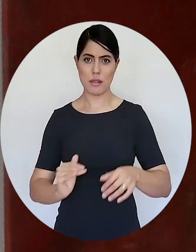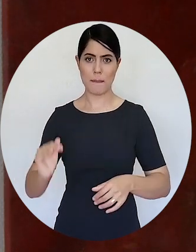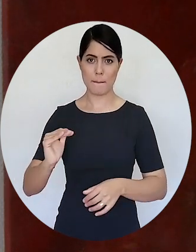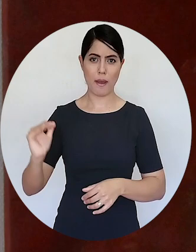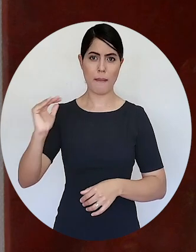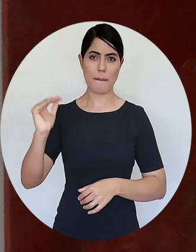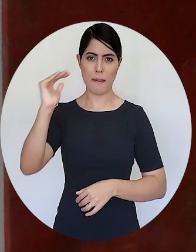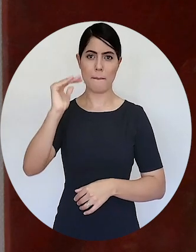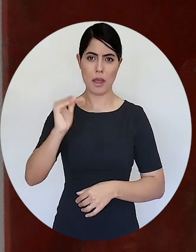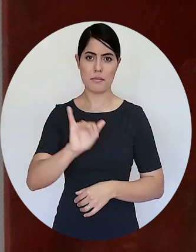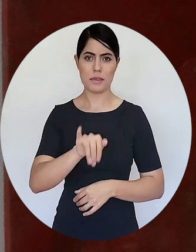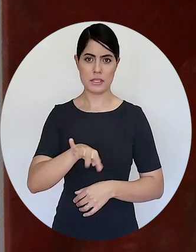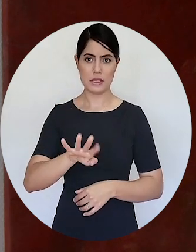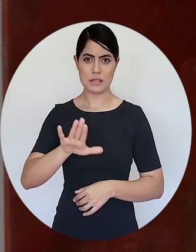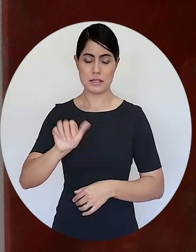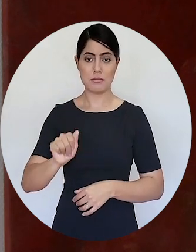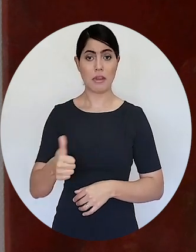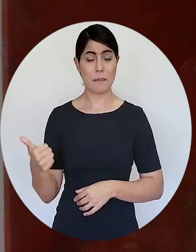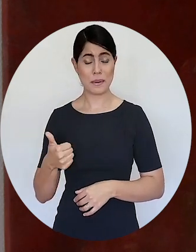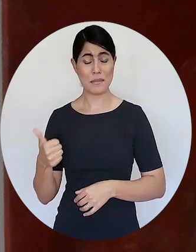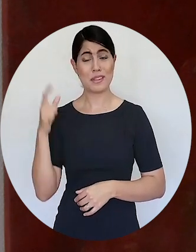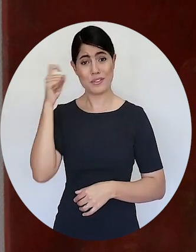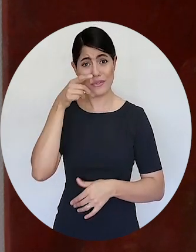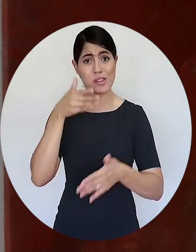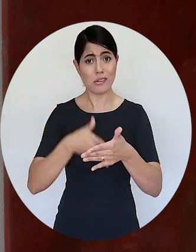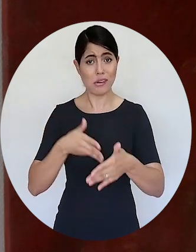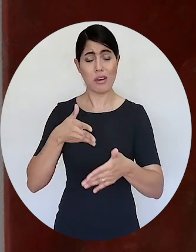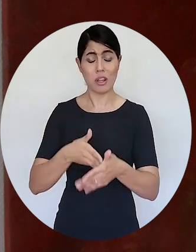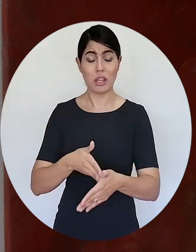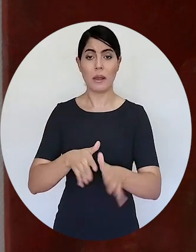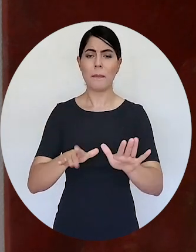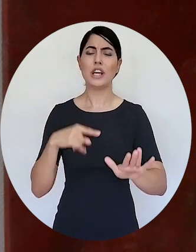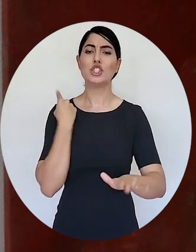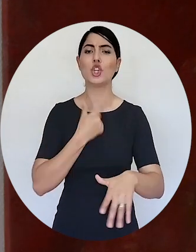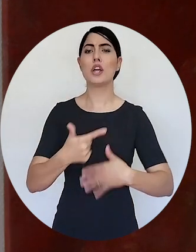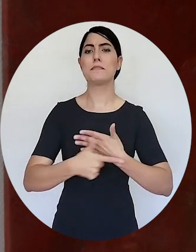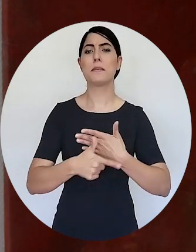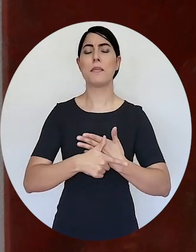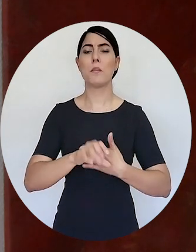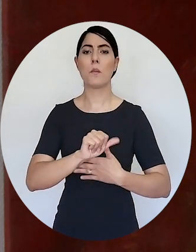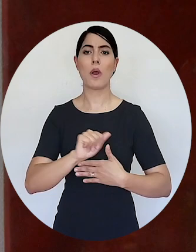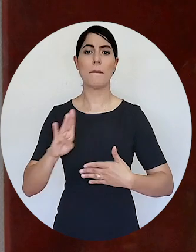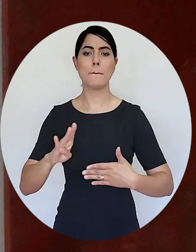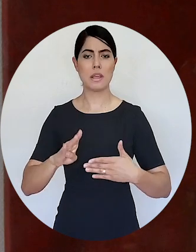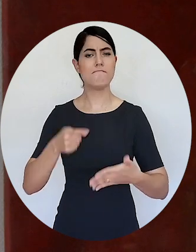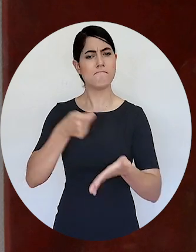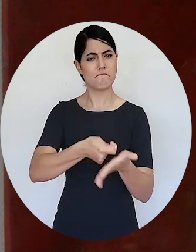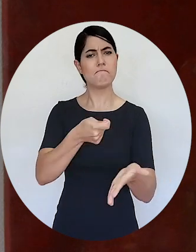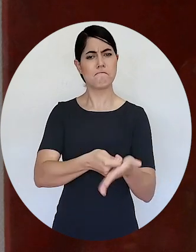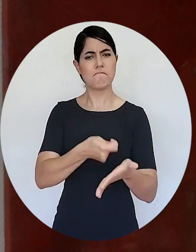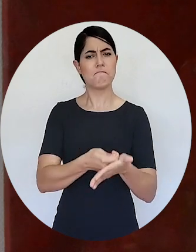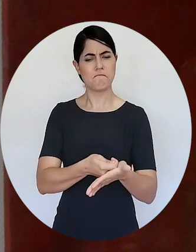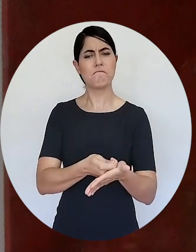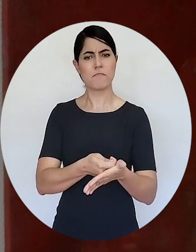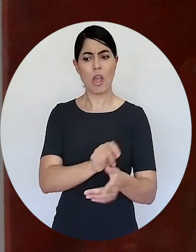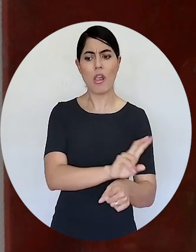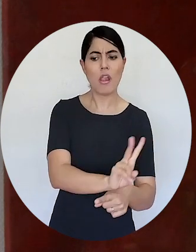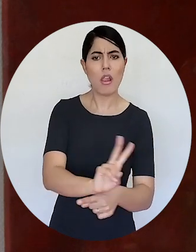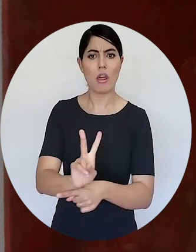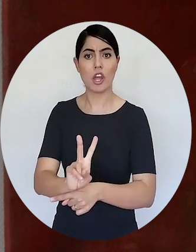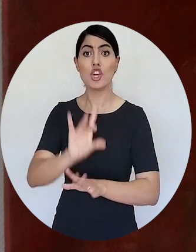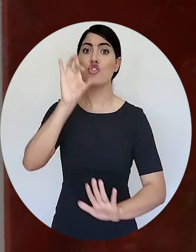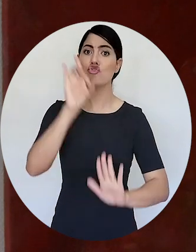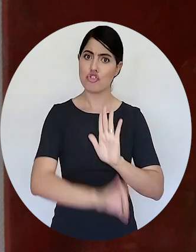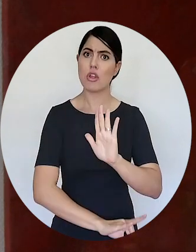respeitadas as exceções, e o papel da Ordem em todo o Brasil, das nossas seccionais, do Conselho Federal, é seguir vigilante,